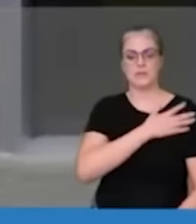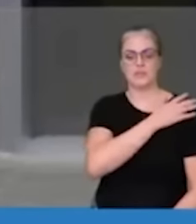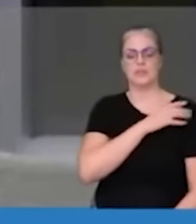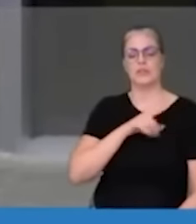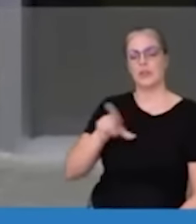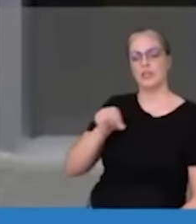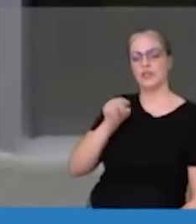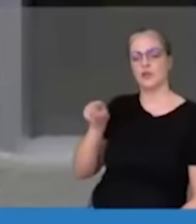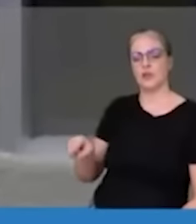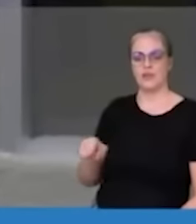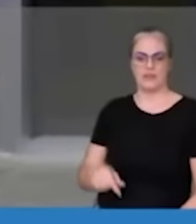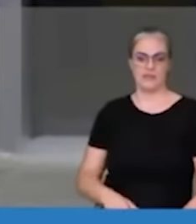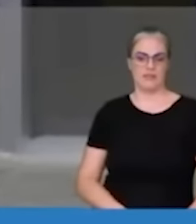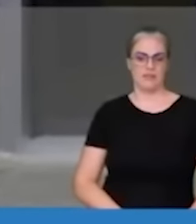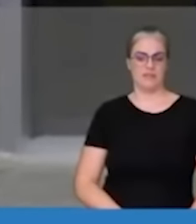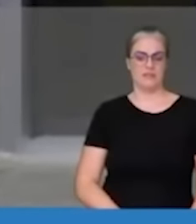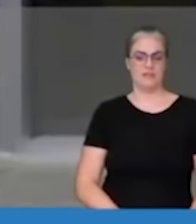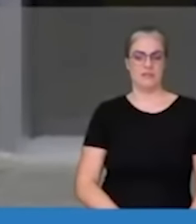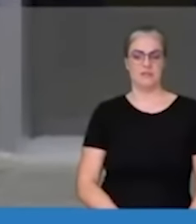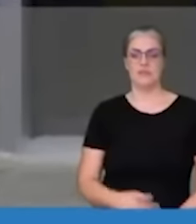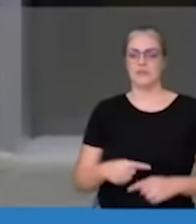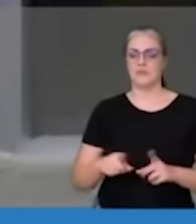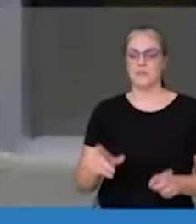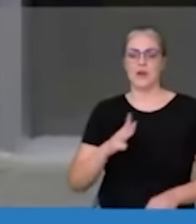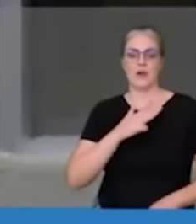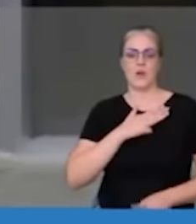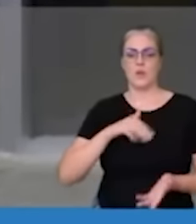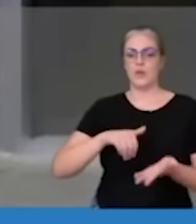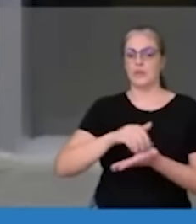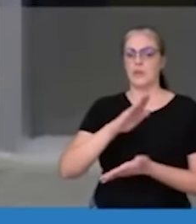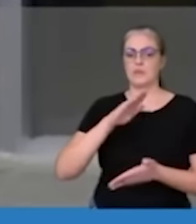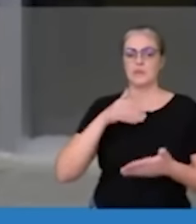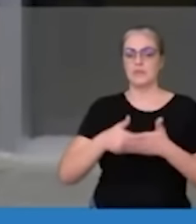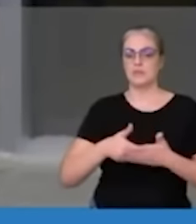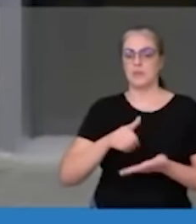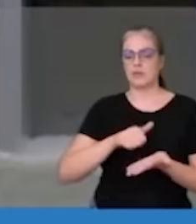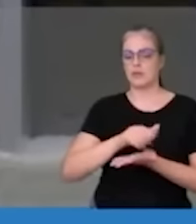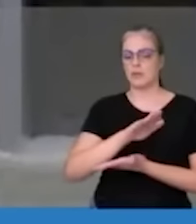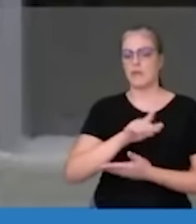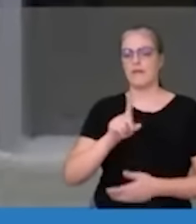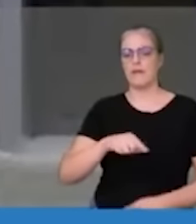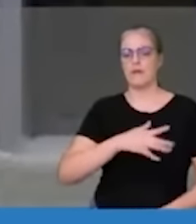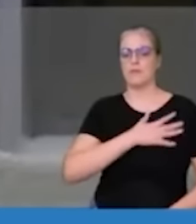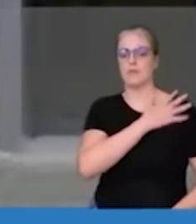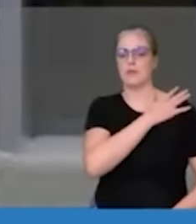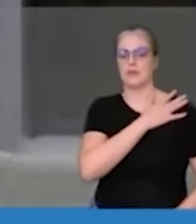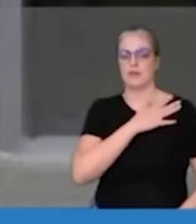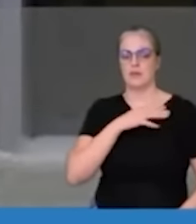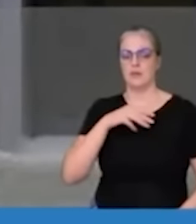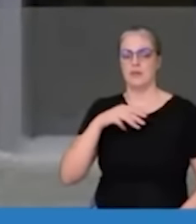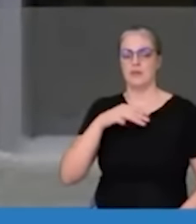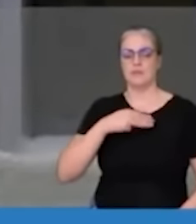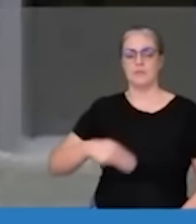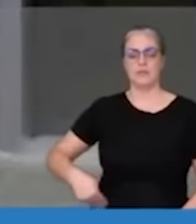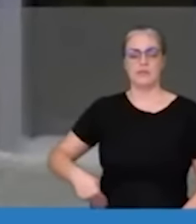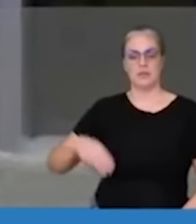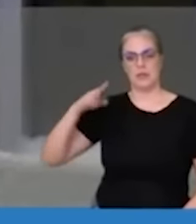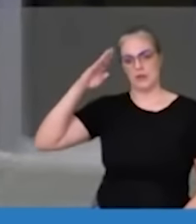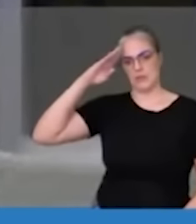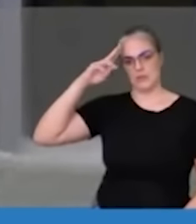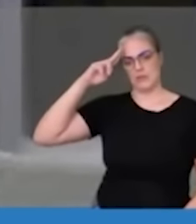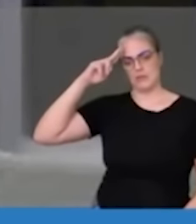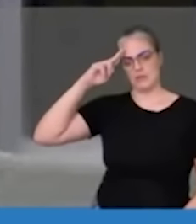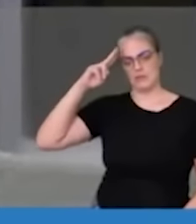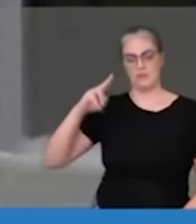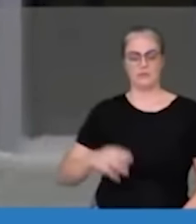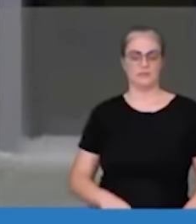Lula demitiu na última hora, que era o ministro do Exército. Ou seja, esse